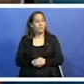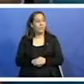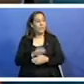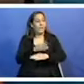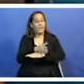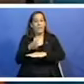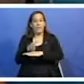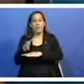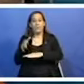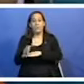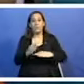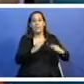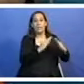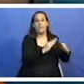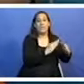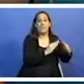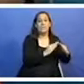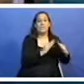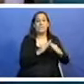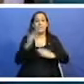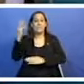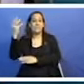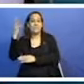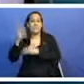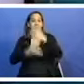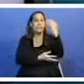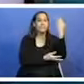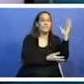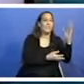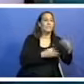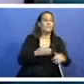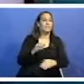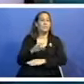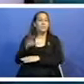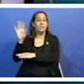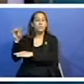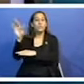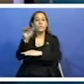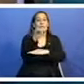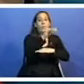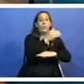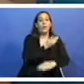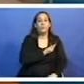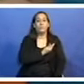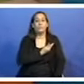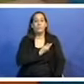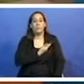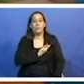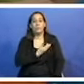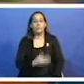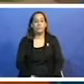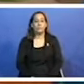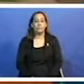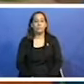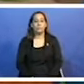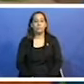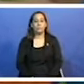um por um, em cada moradia, entregar os convites. Recebeu os convidados no